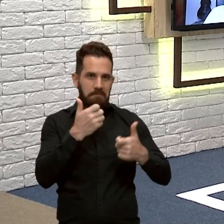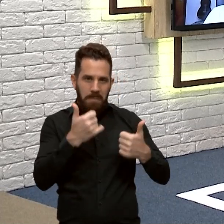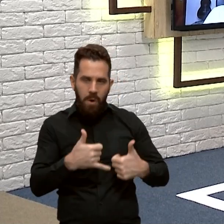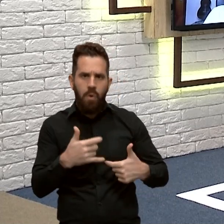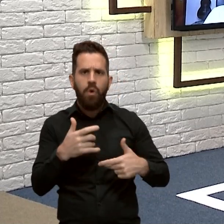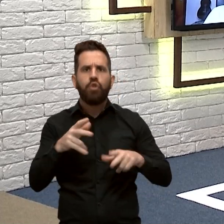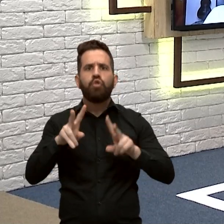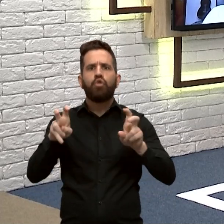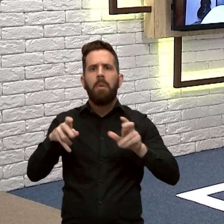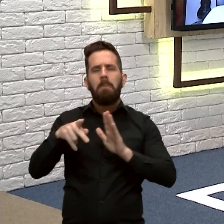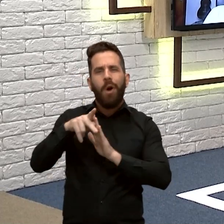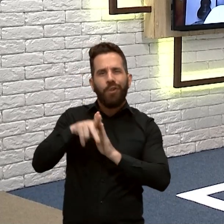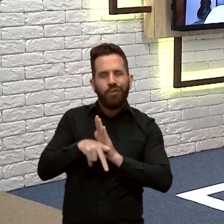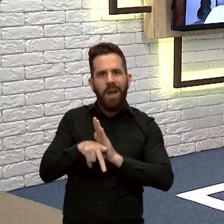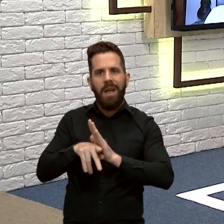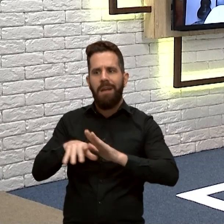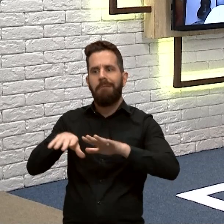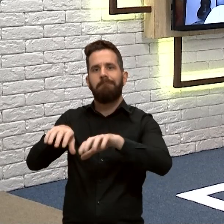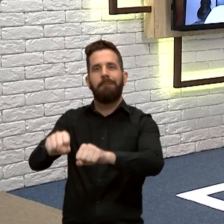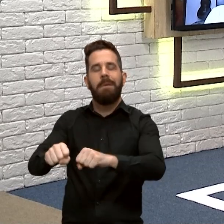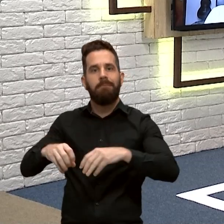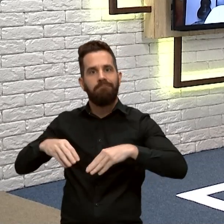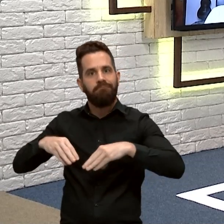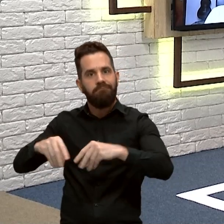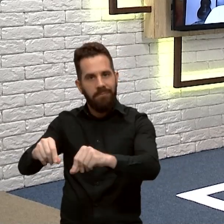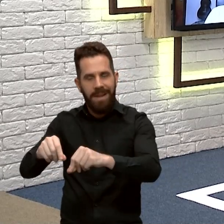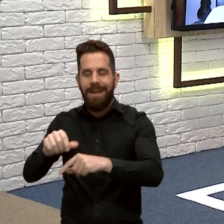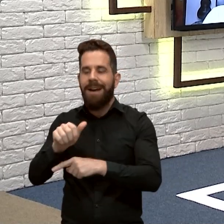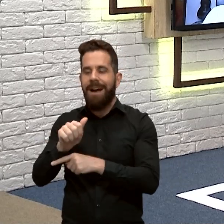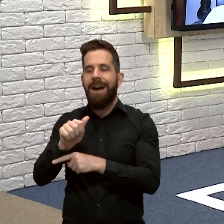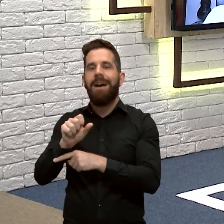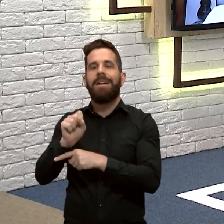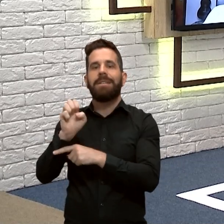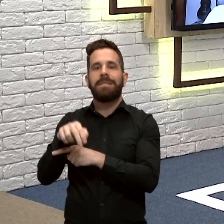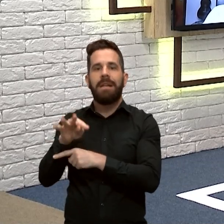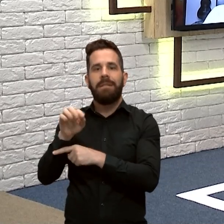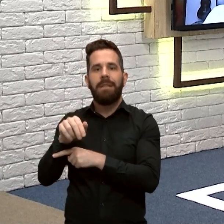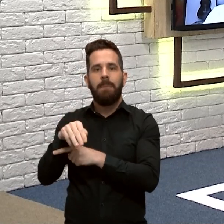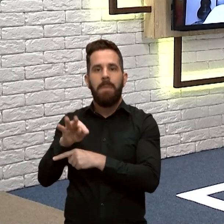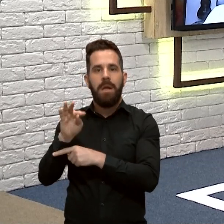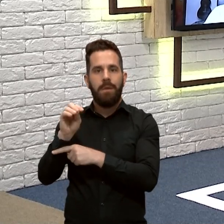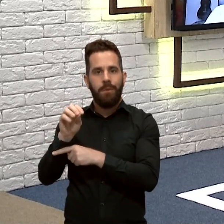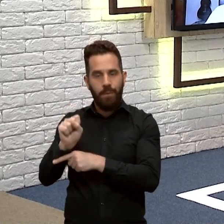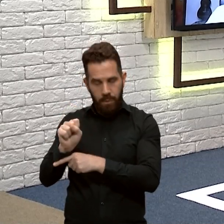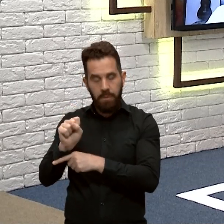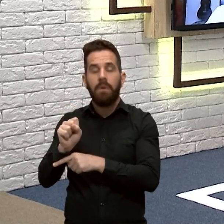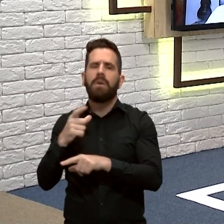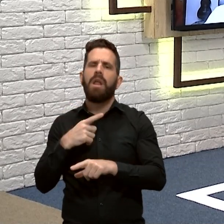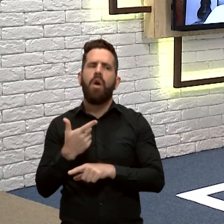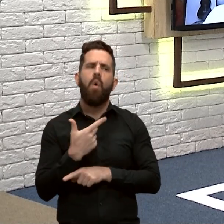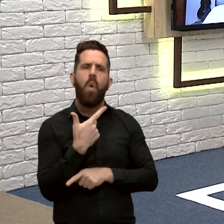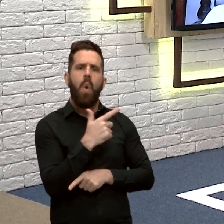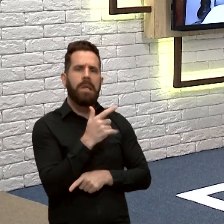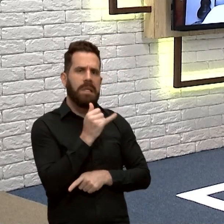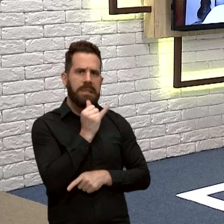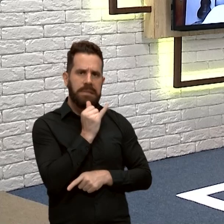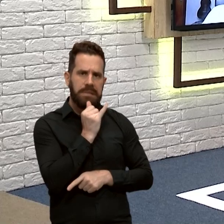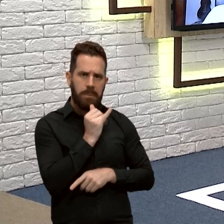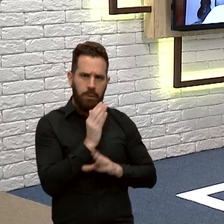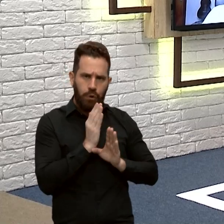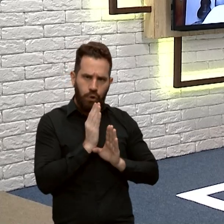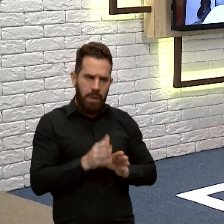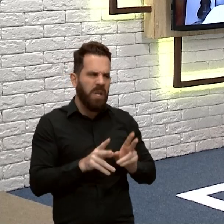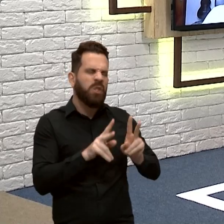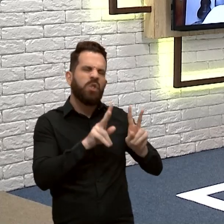Fala um pouquinho desse projeto para que a gente também cite um outro exemplo. A gente falou no primeiro bloco de um projeto voltado para